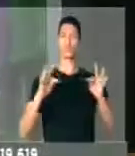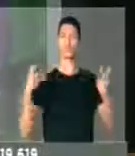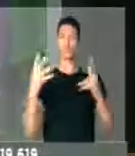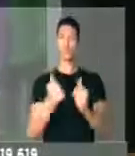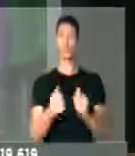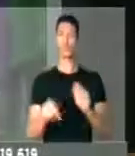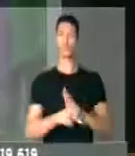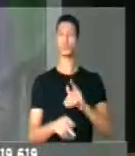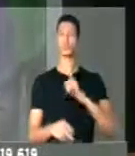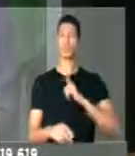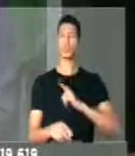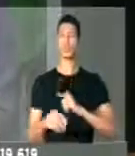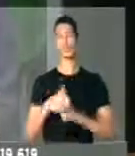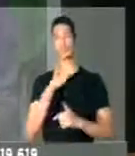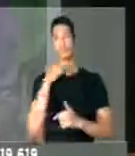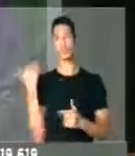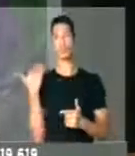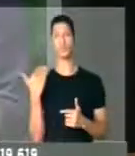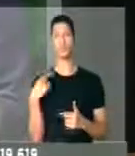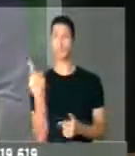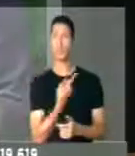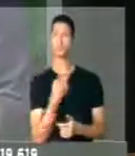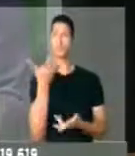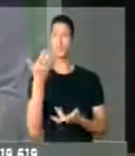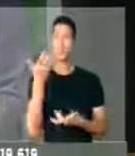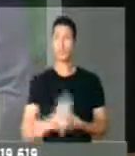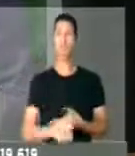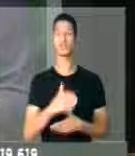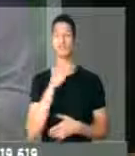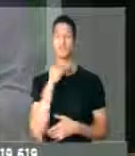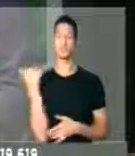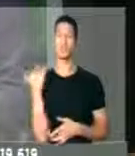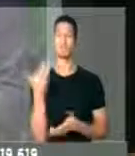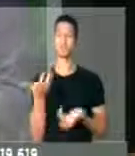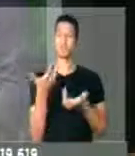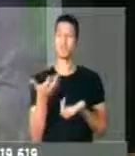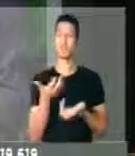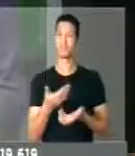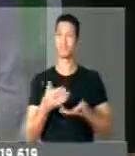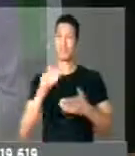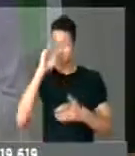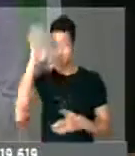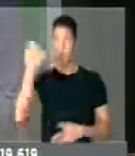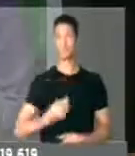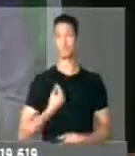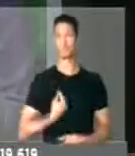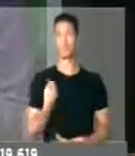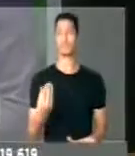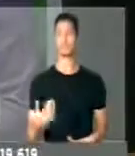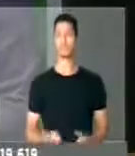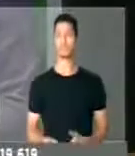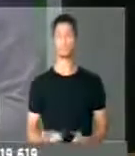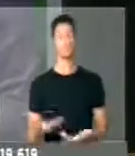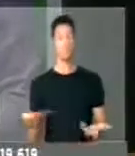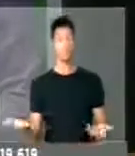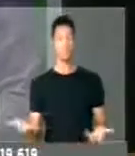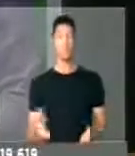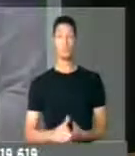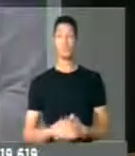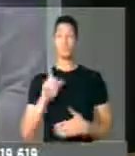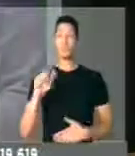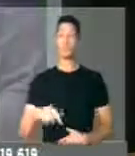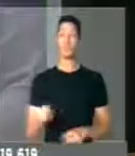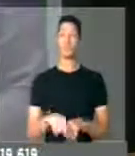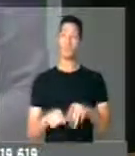total só existe na morte, e nós não queremos morrer, queremos sobreviver. Assim